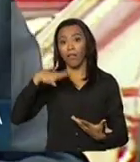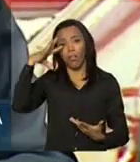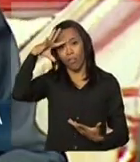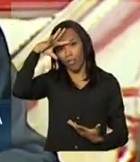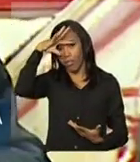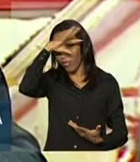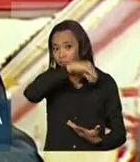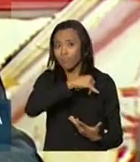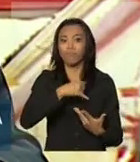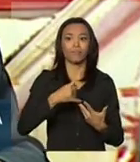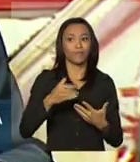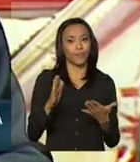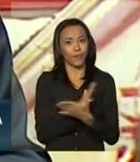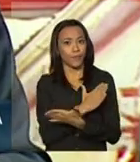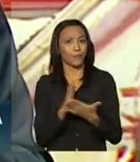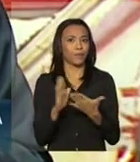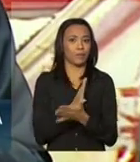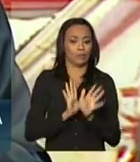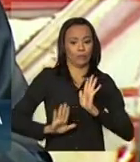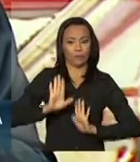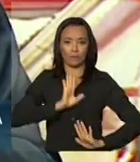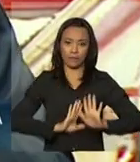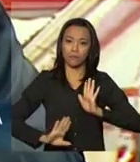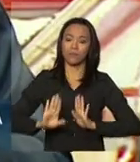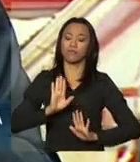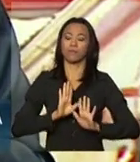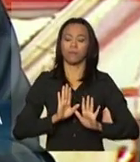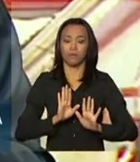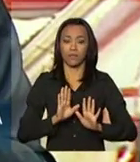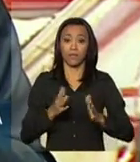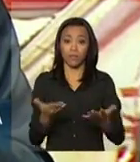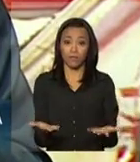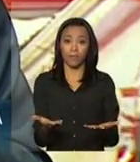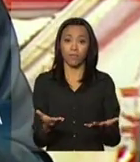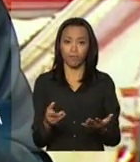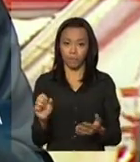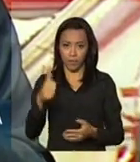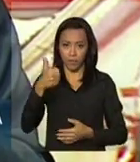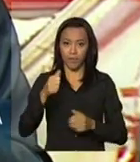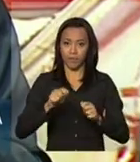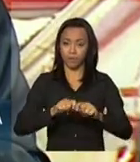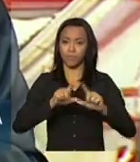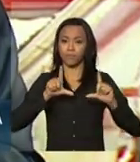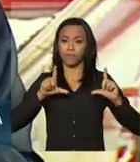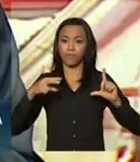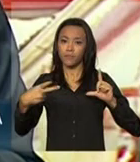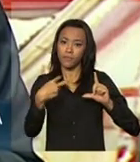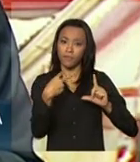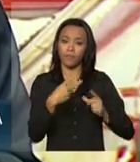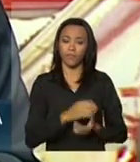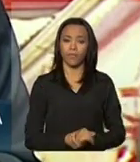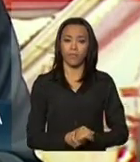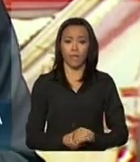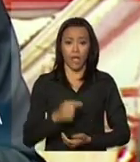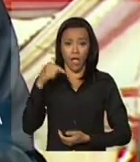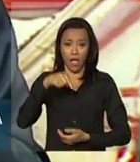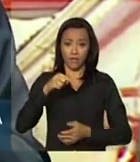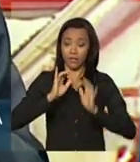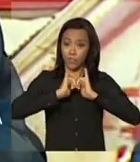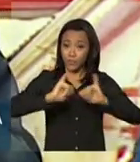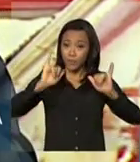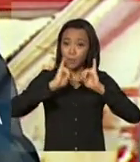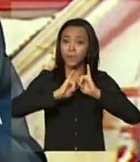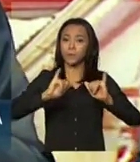se descuidem um pouco de alguns cuidados básicos. Então, pode passar o primeiro? Essa campanha, o slogan